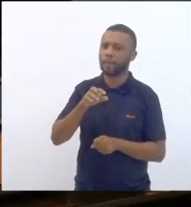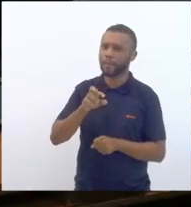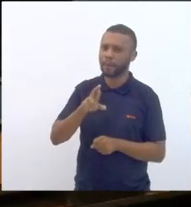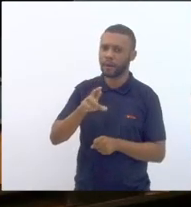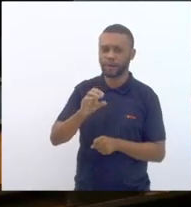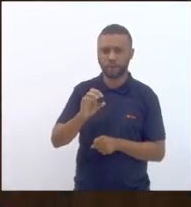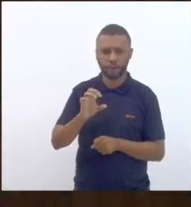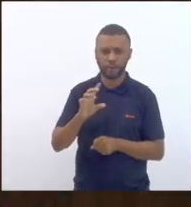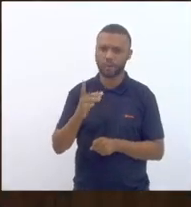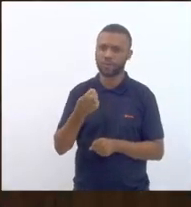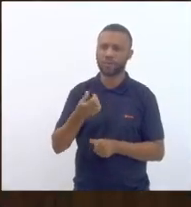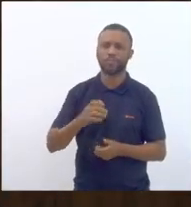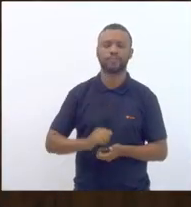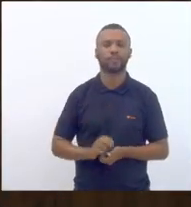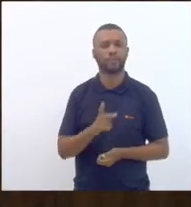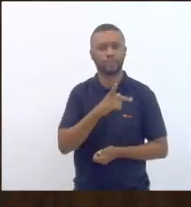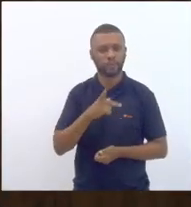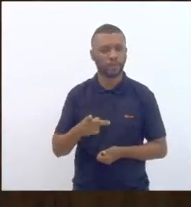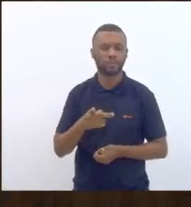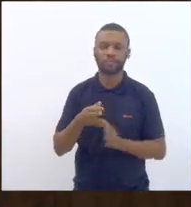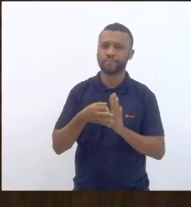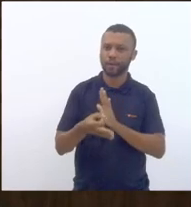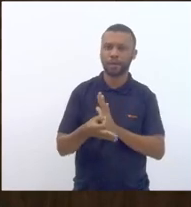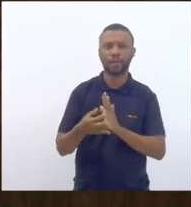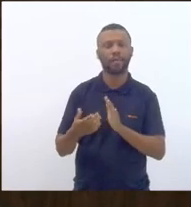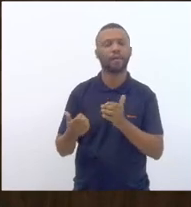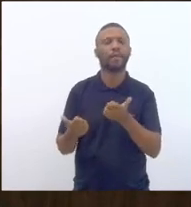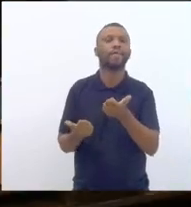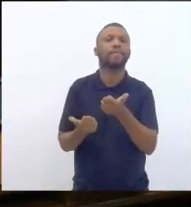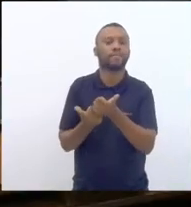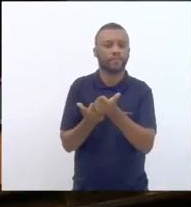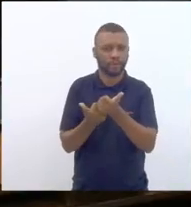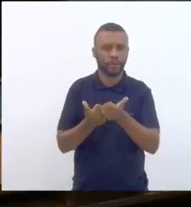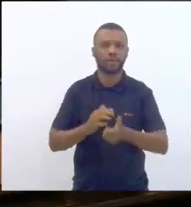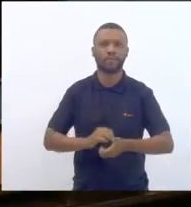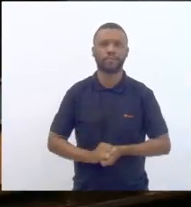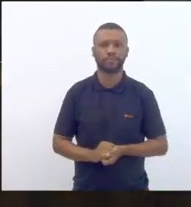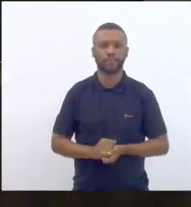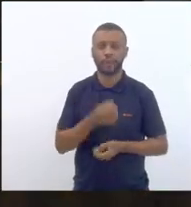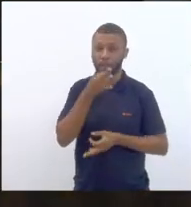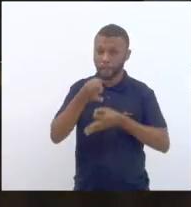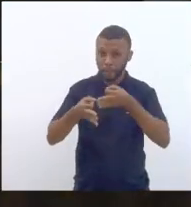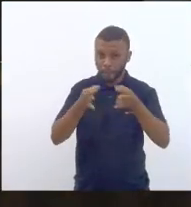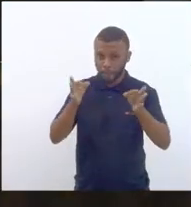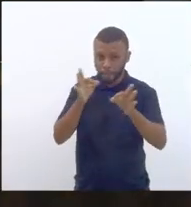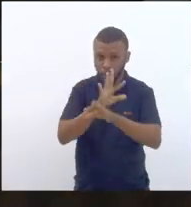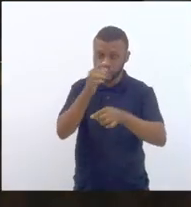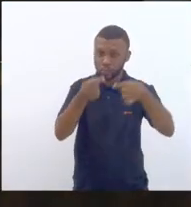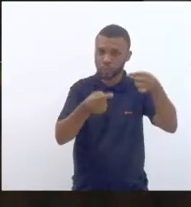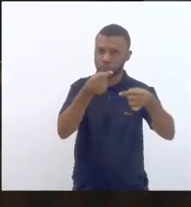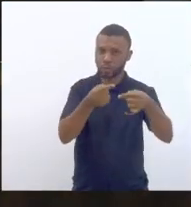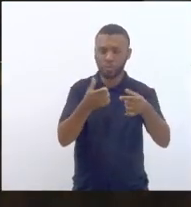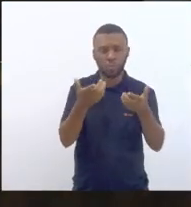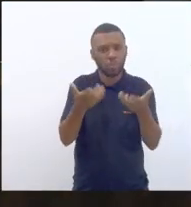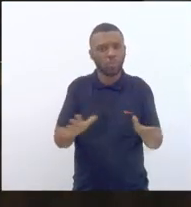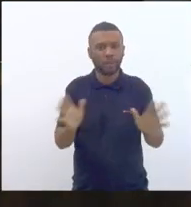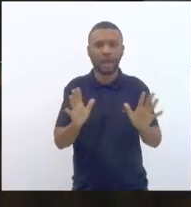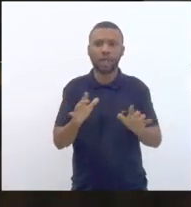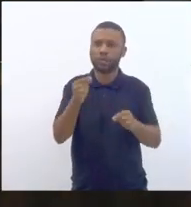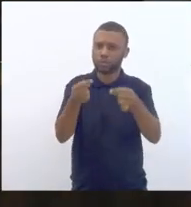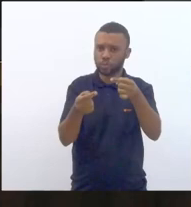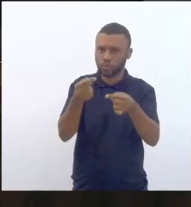Tem mais aí, requerimento? Presidente, o parecer é favorável. Os pareceres emitidos em discussão. Não havendo quem queira discutir, encerrada a